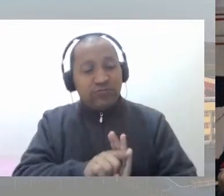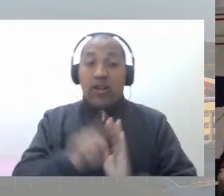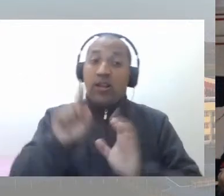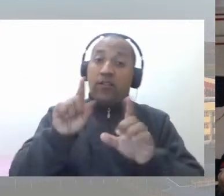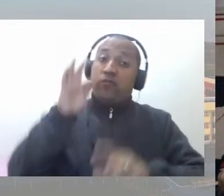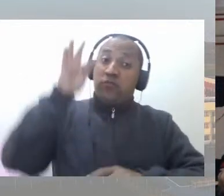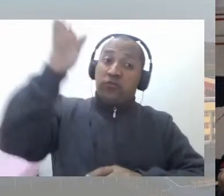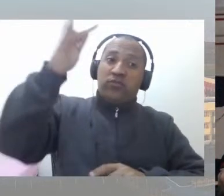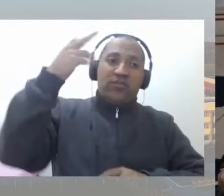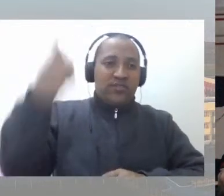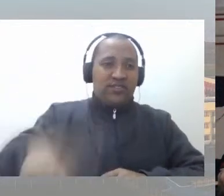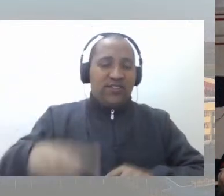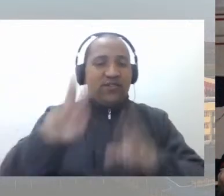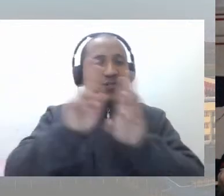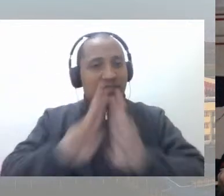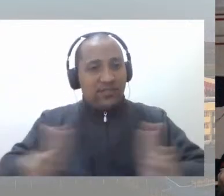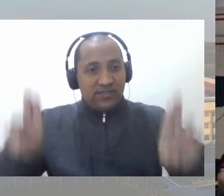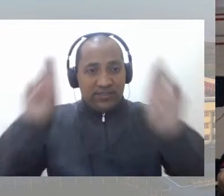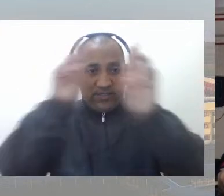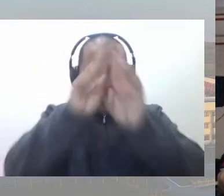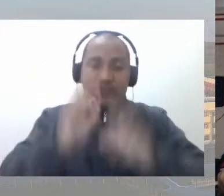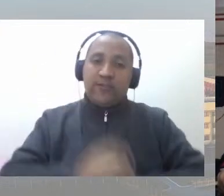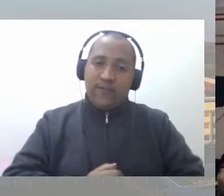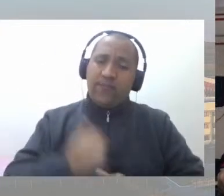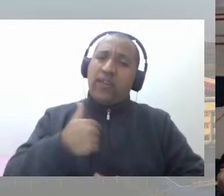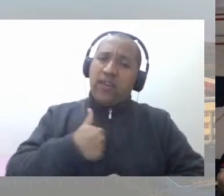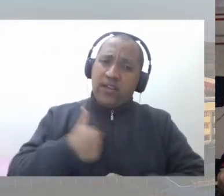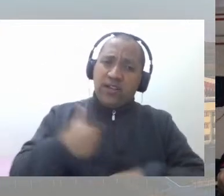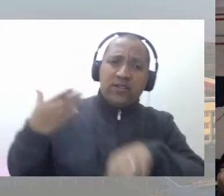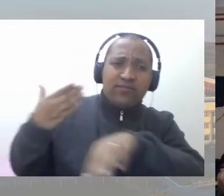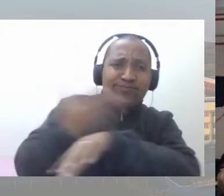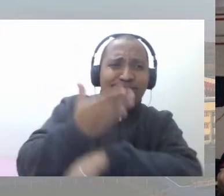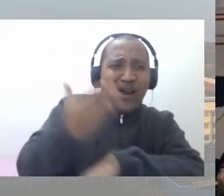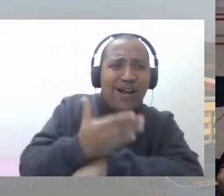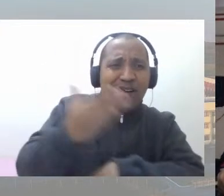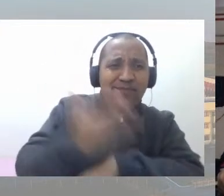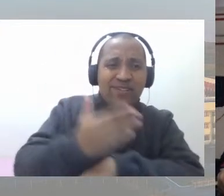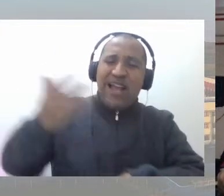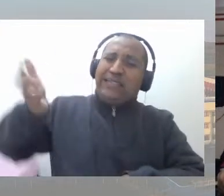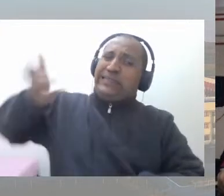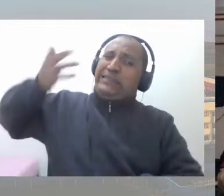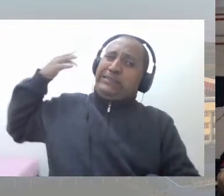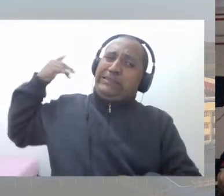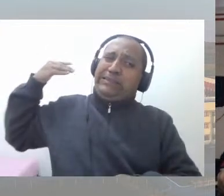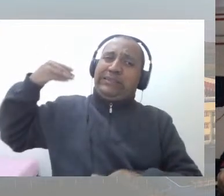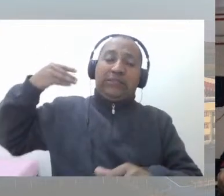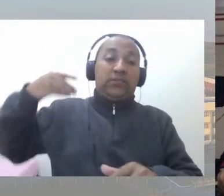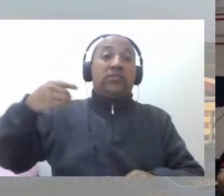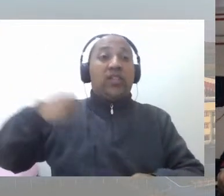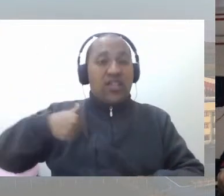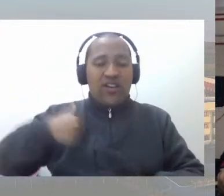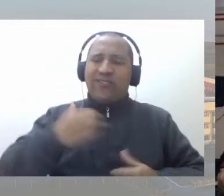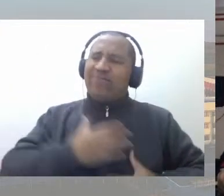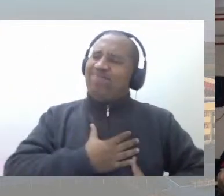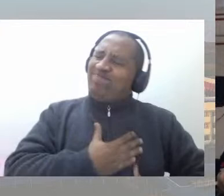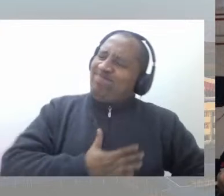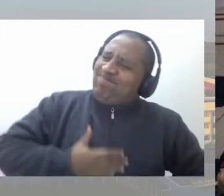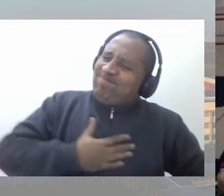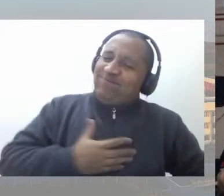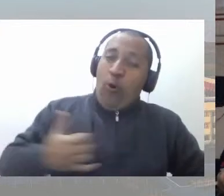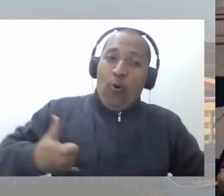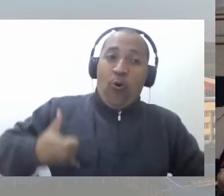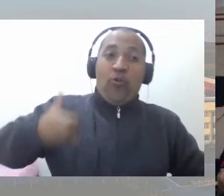dessa universidade. Eu, que participo desde os primeiros conselhos, tenho o maior orgulho e satisfação de estar